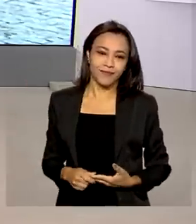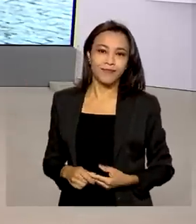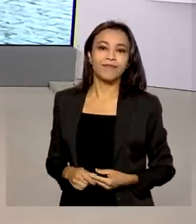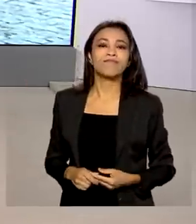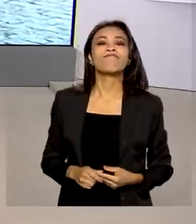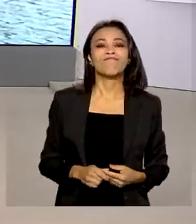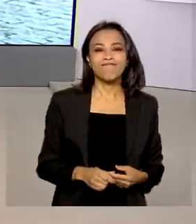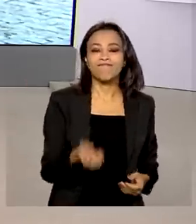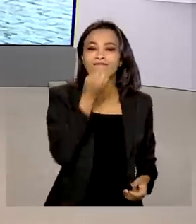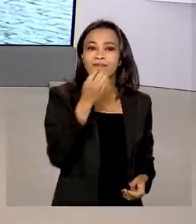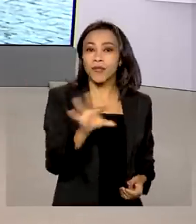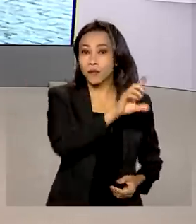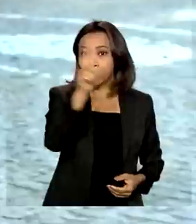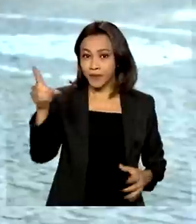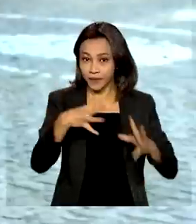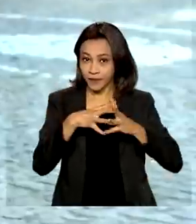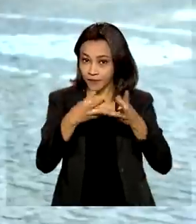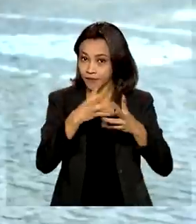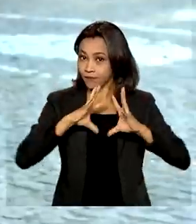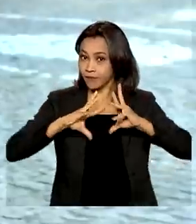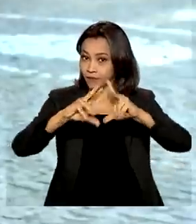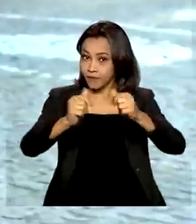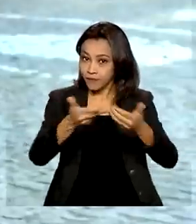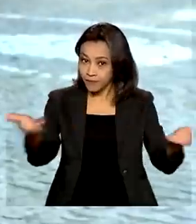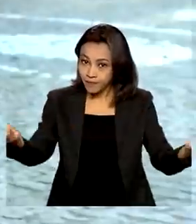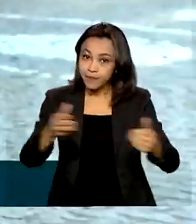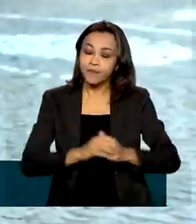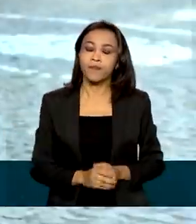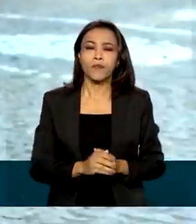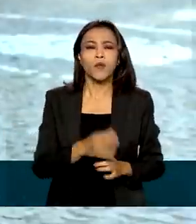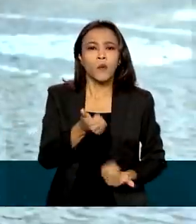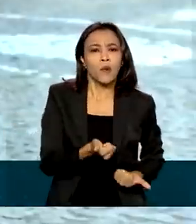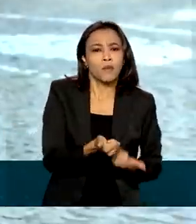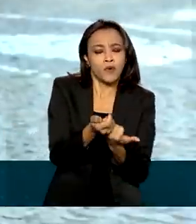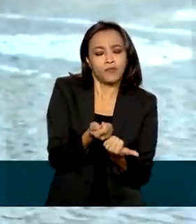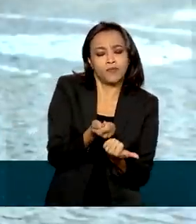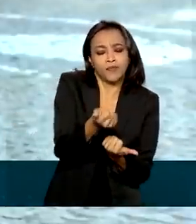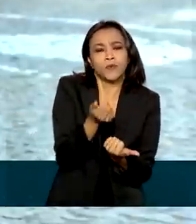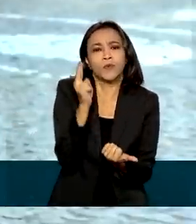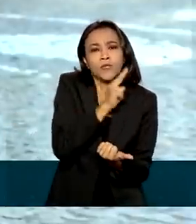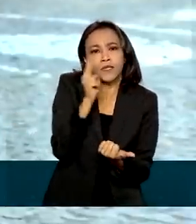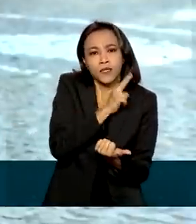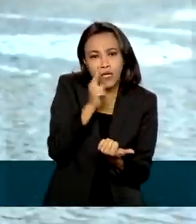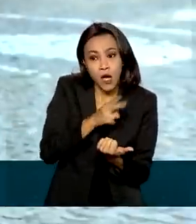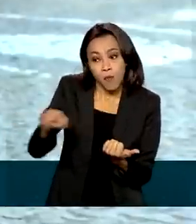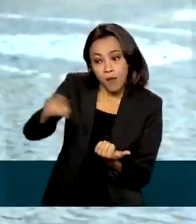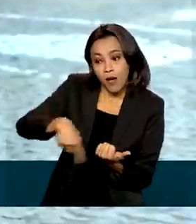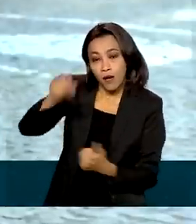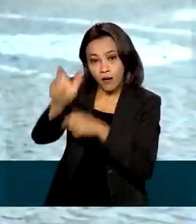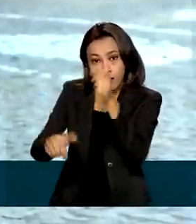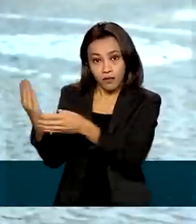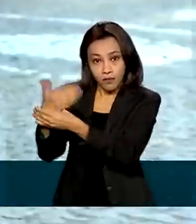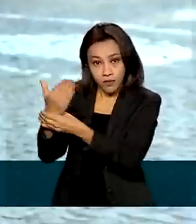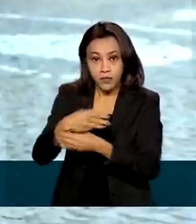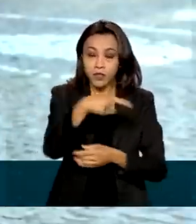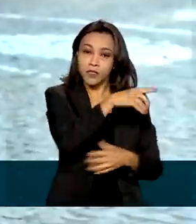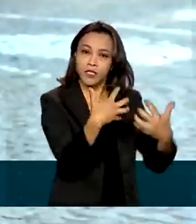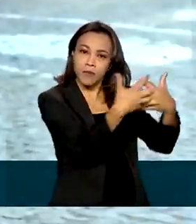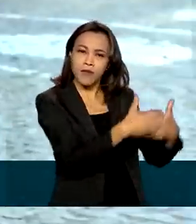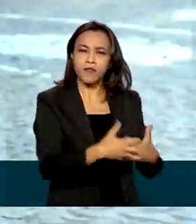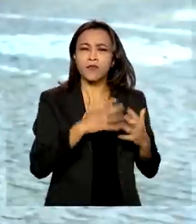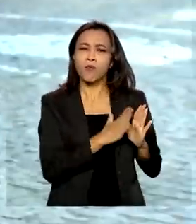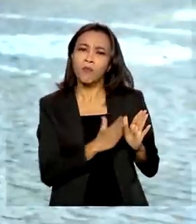Bom dia, Renata. Bom dia a todos. O auxílio emergencial para taxistas e caminhoneiros será pago em 6 parcelas, entre agosto